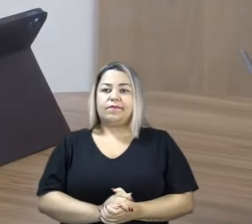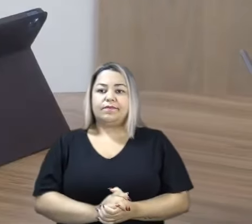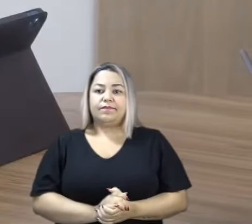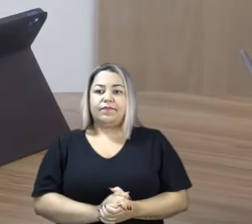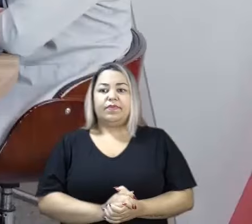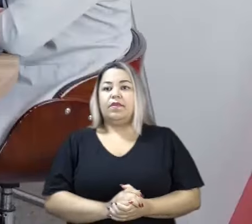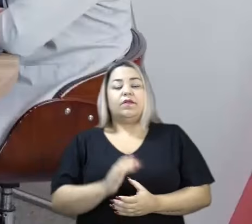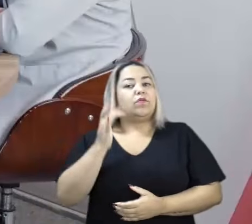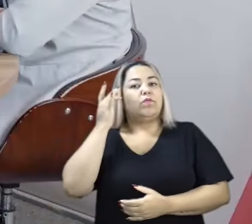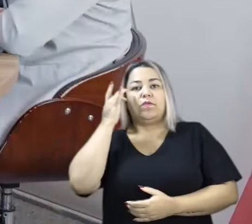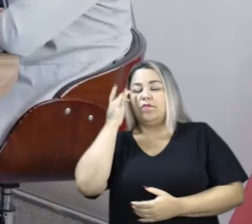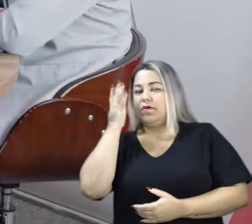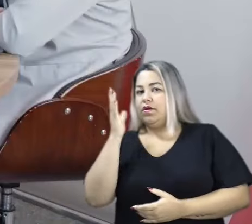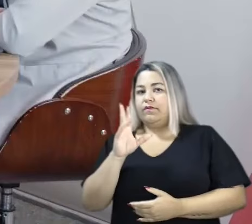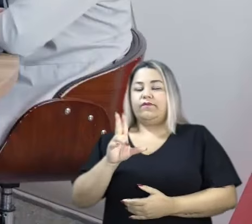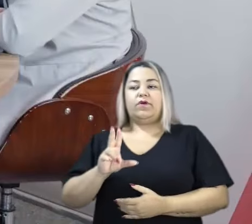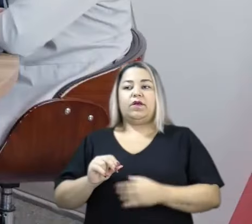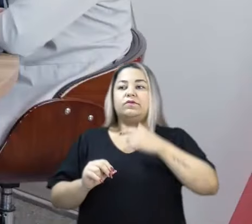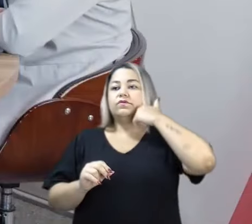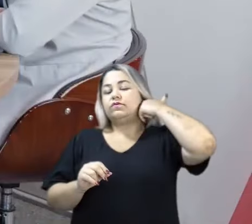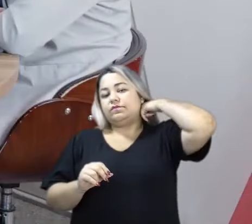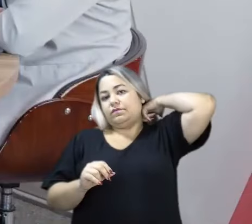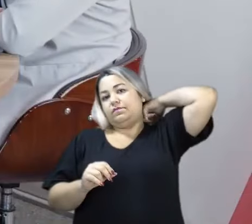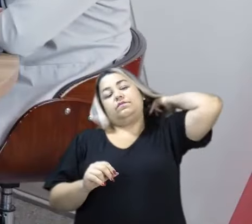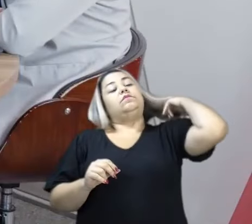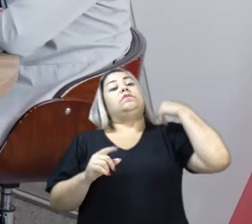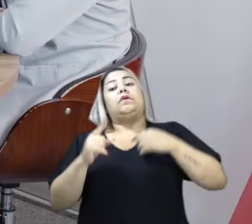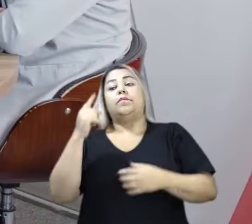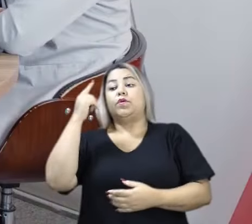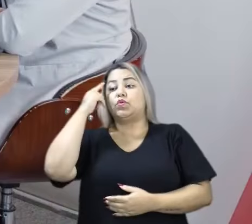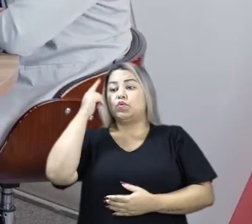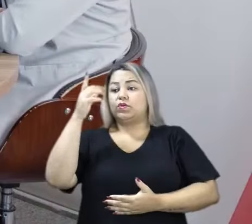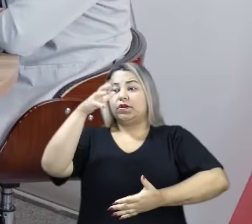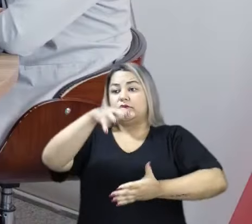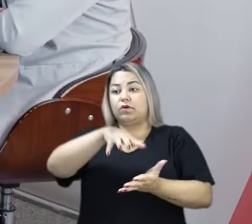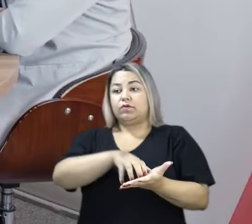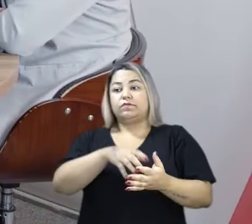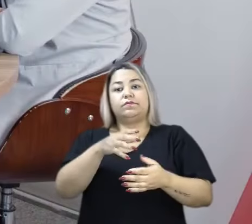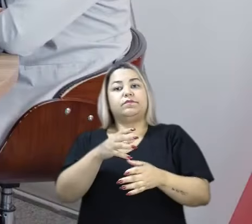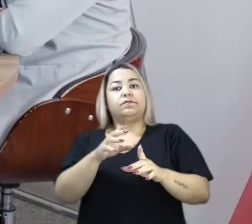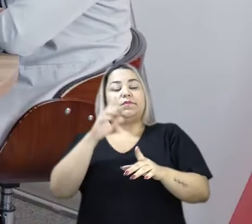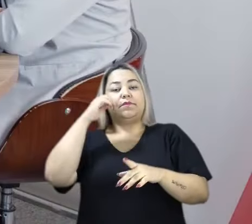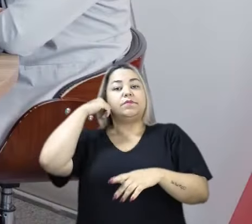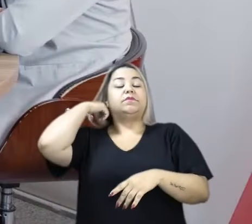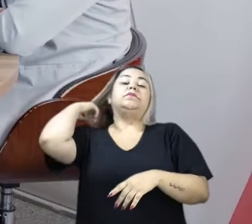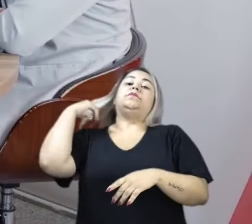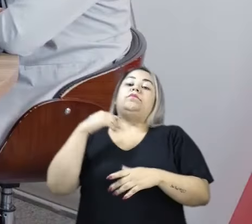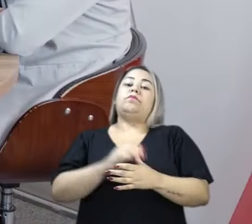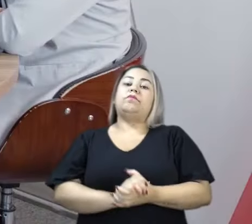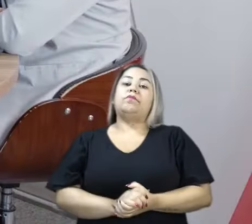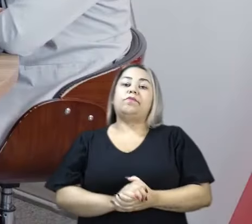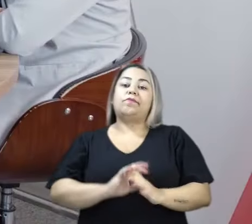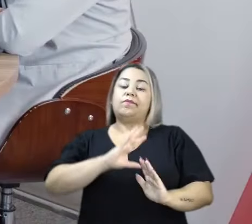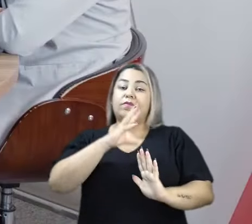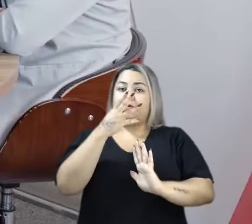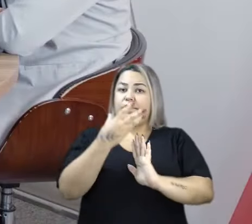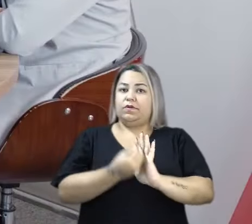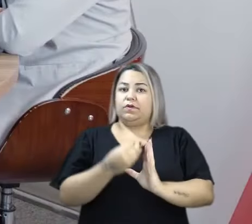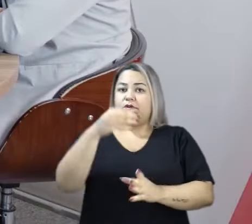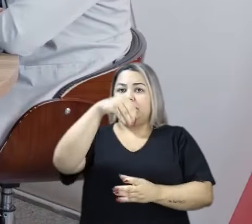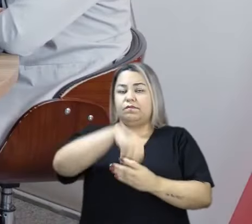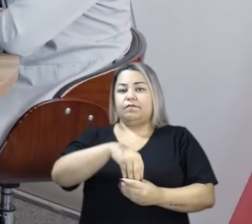não é fácil, prático, né? Não dá para dizer que é prático. Imagine que tem territórios quilombolas, né, que estão dentro de